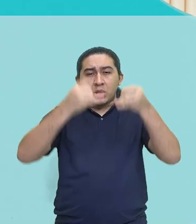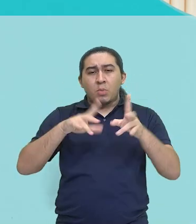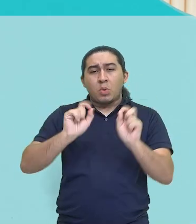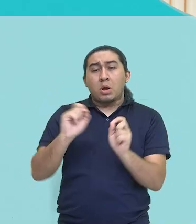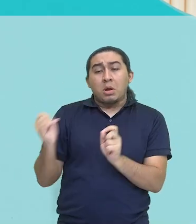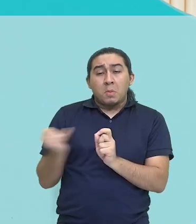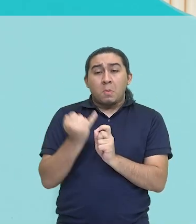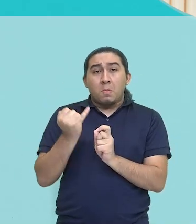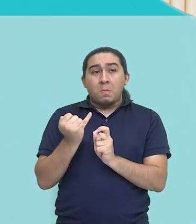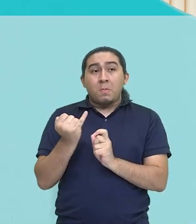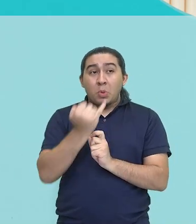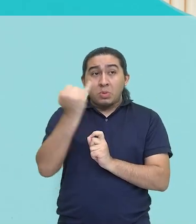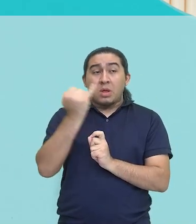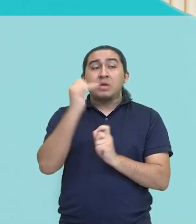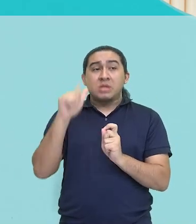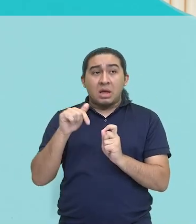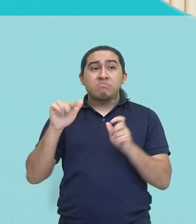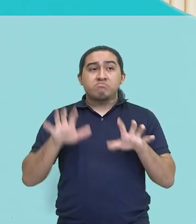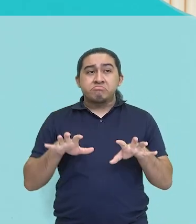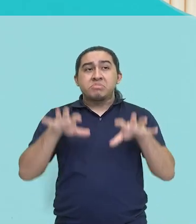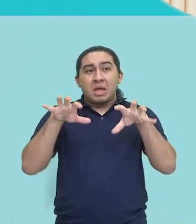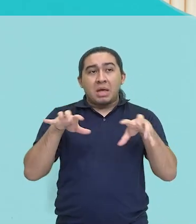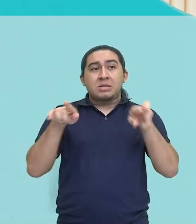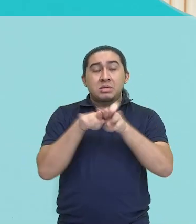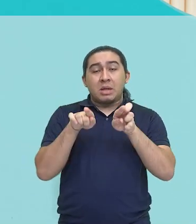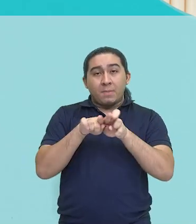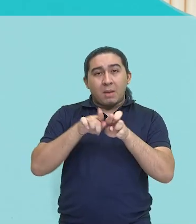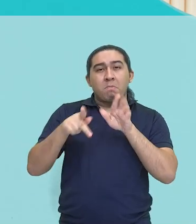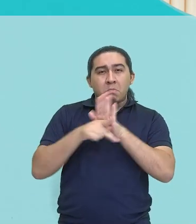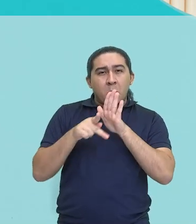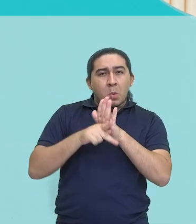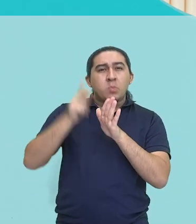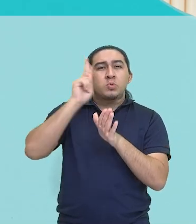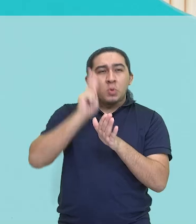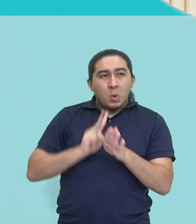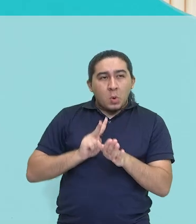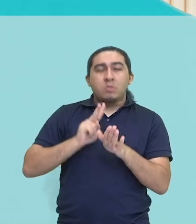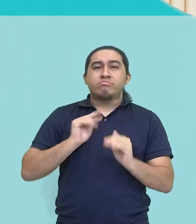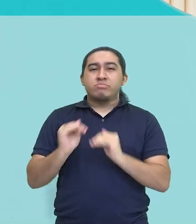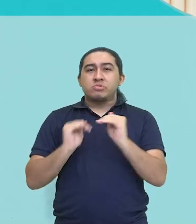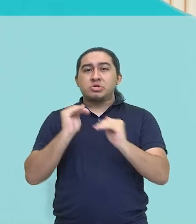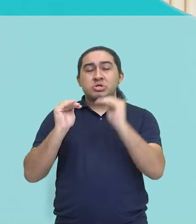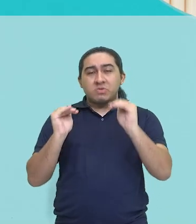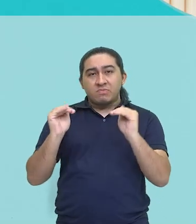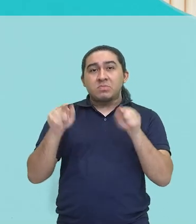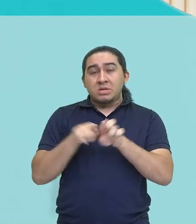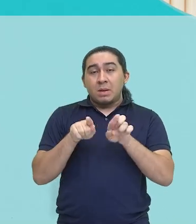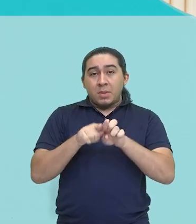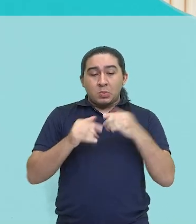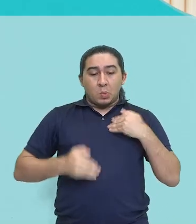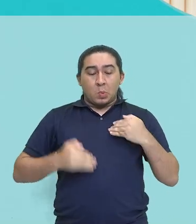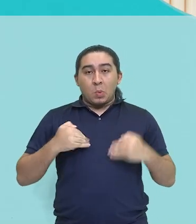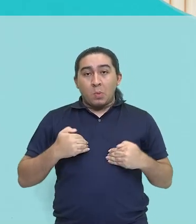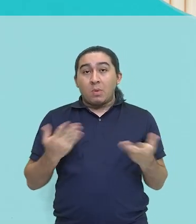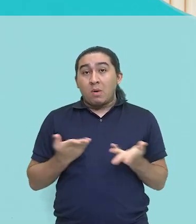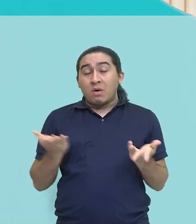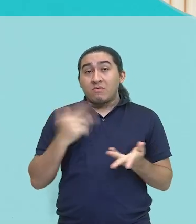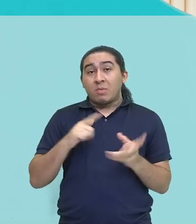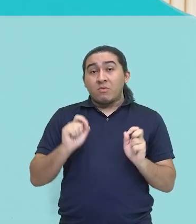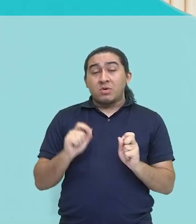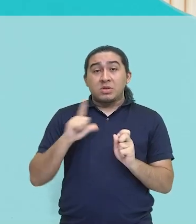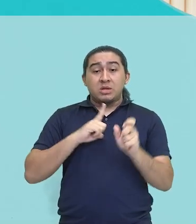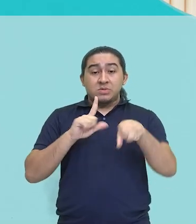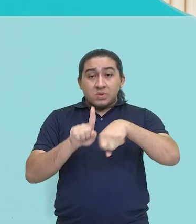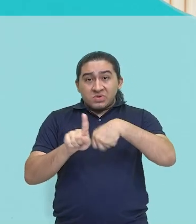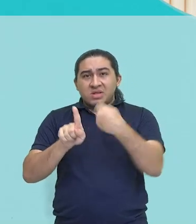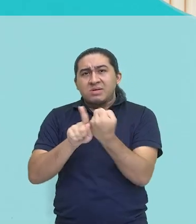das nádegas, o fator histórico, evolutivo, anatômico, e agora vamos ver o fator sociológico, como que